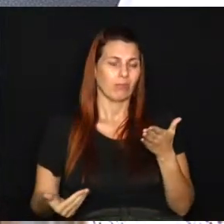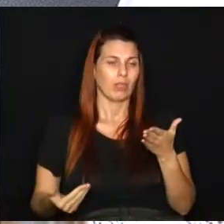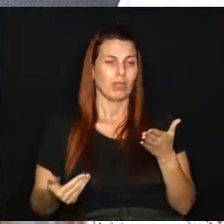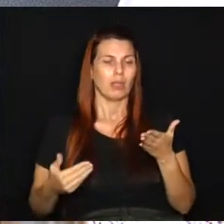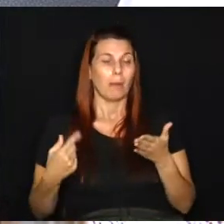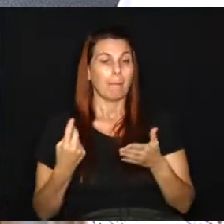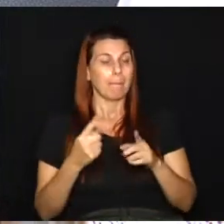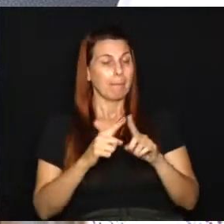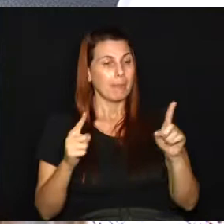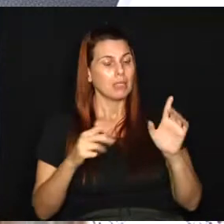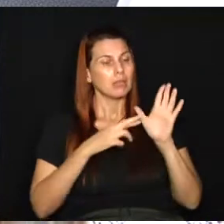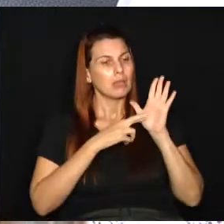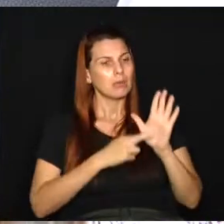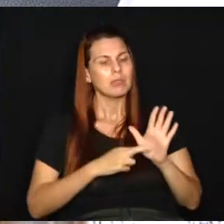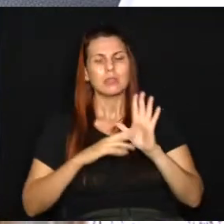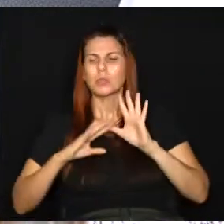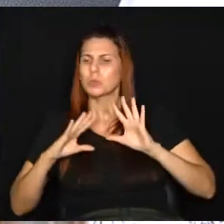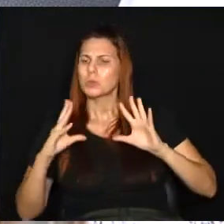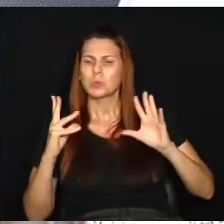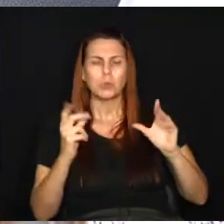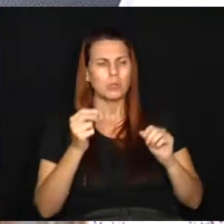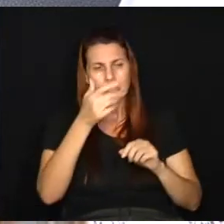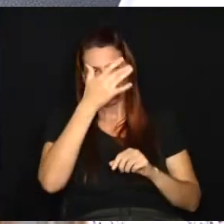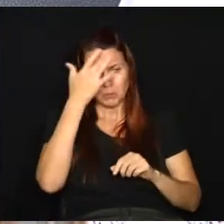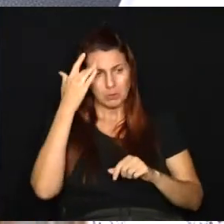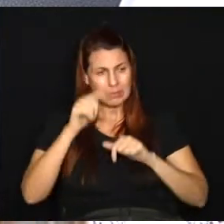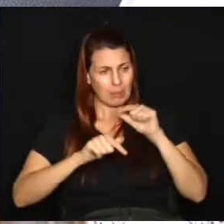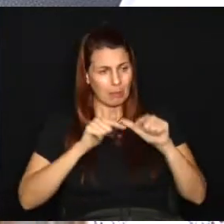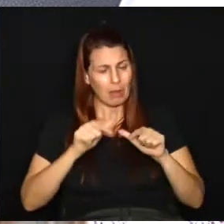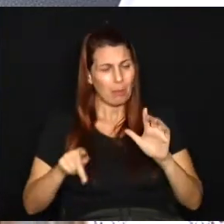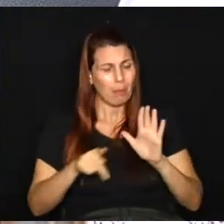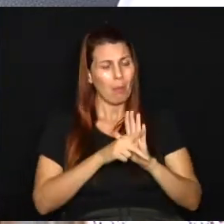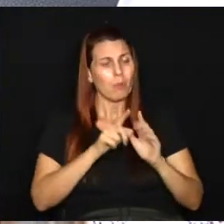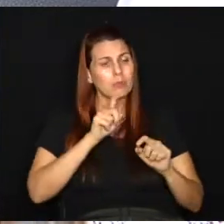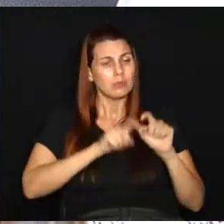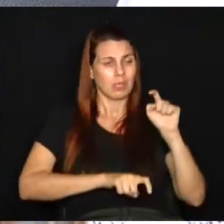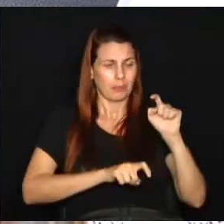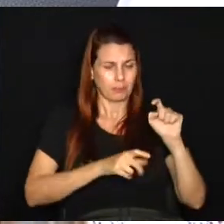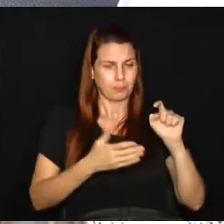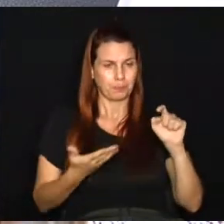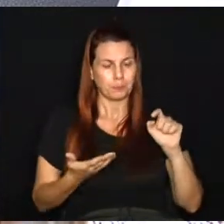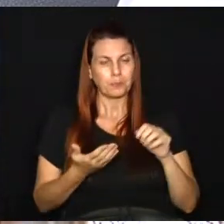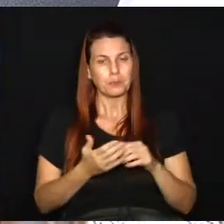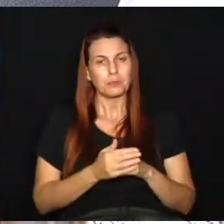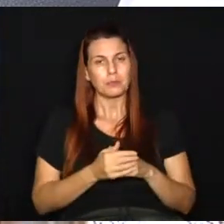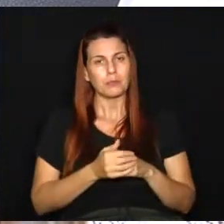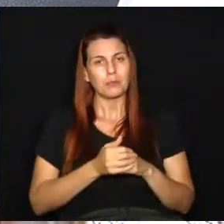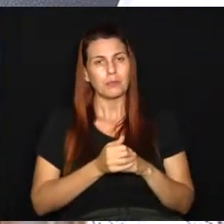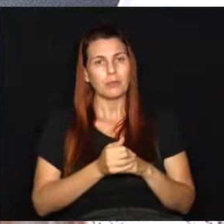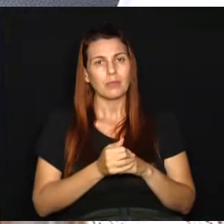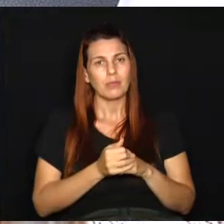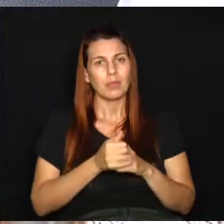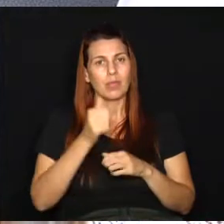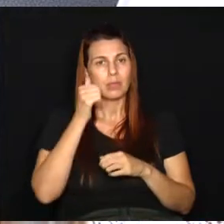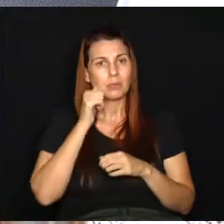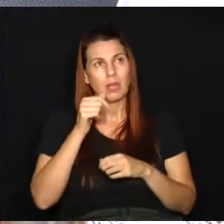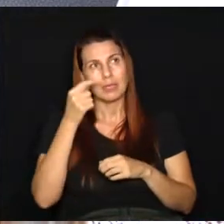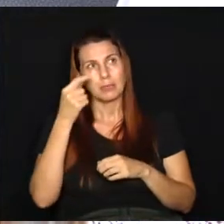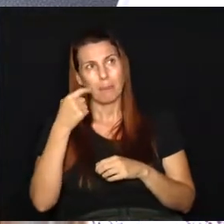os trabalhadores do sexo, porque, embora muitas pessoas acham, né, não são só as